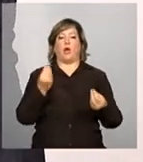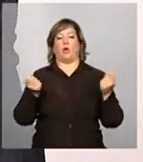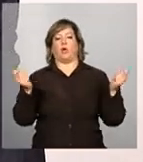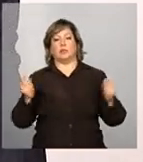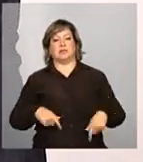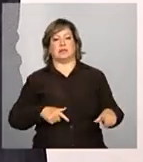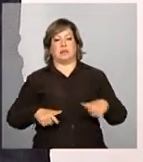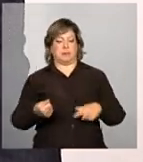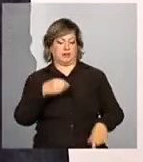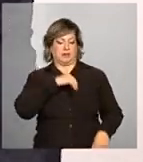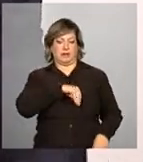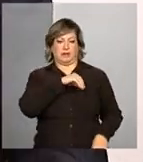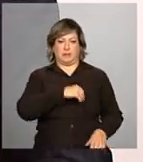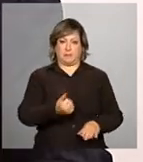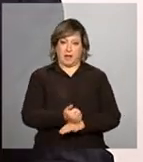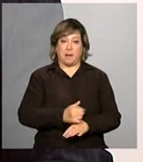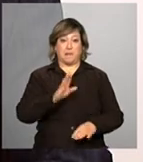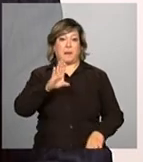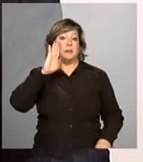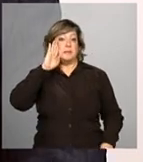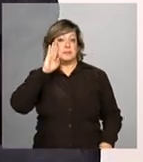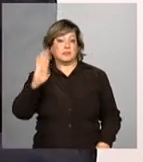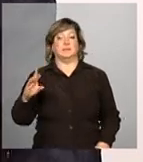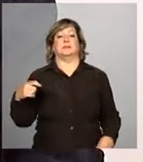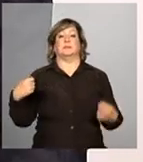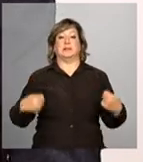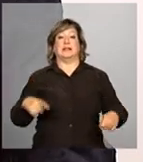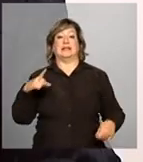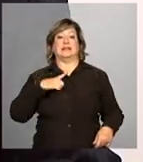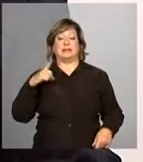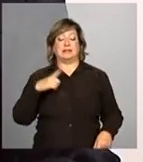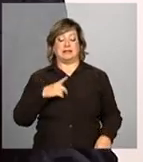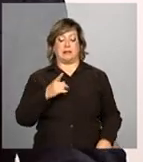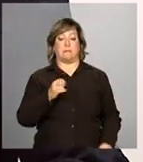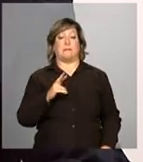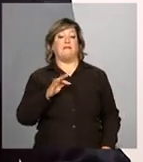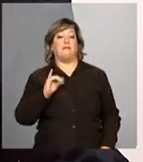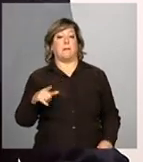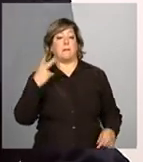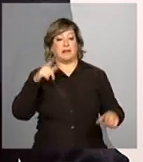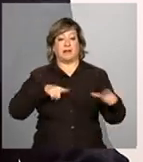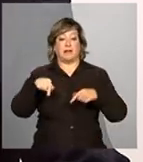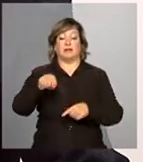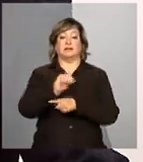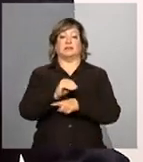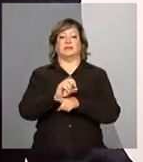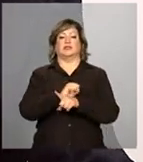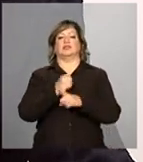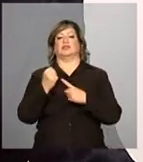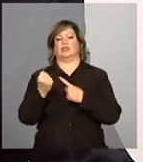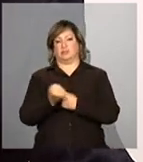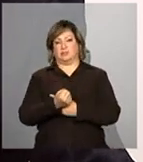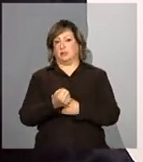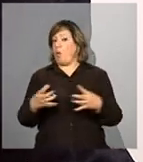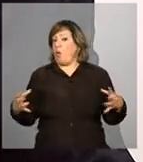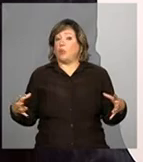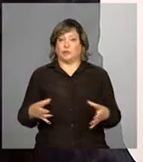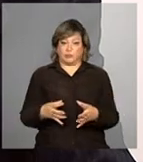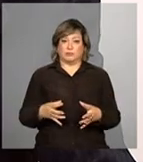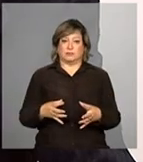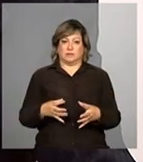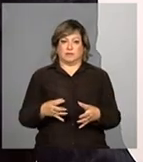trabalho melhor condição salarial mas principalmente tem que ter perfil para trabalhar na assistência social então é um conjunto